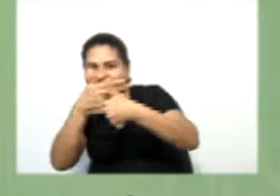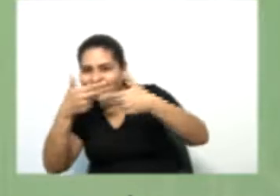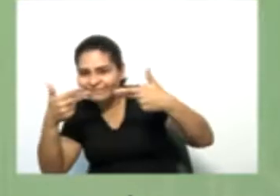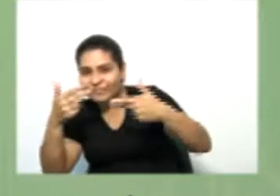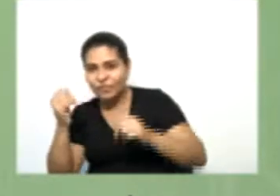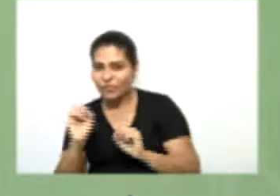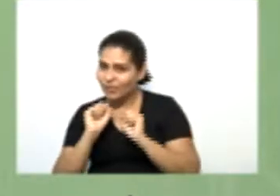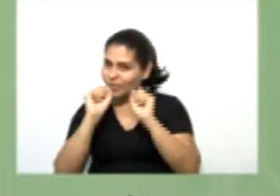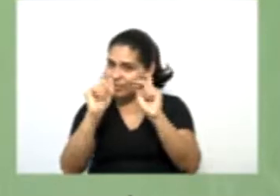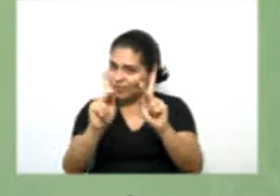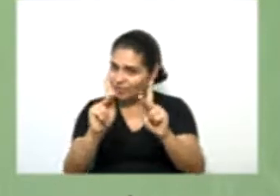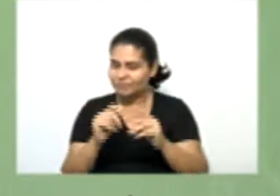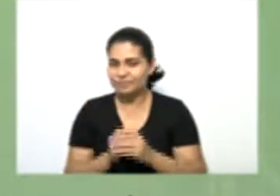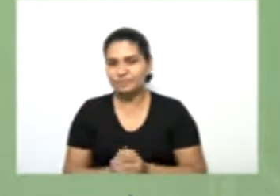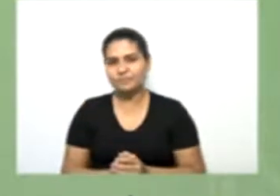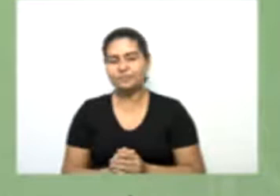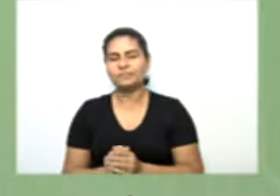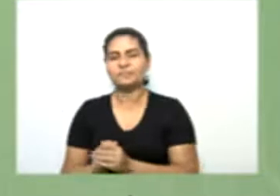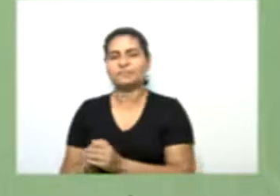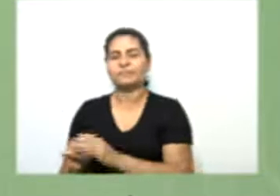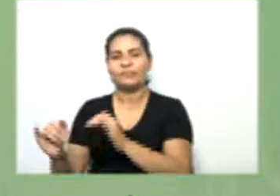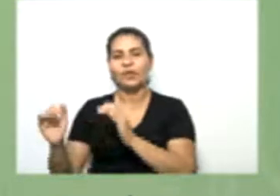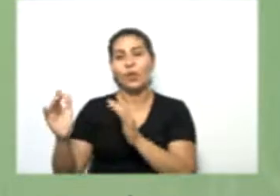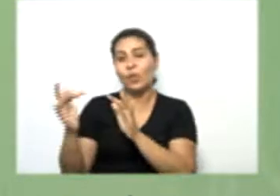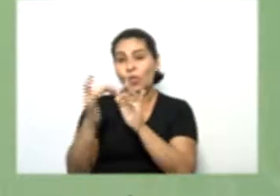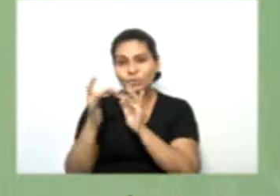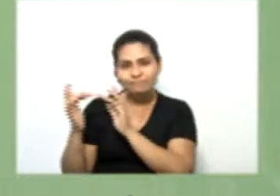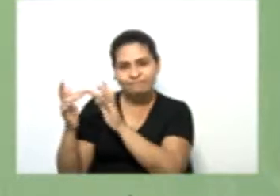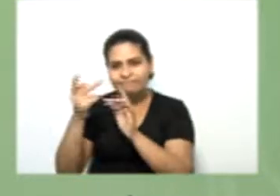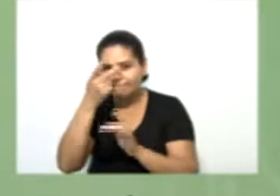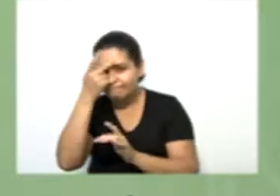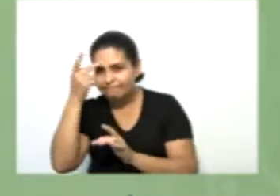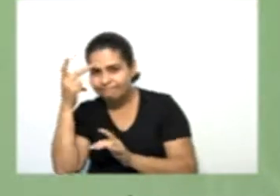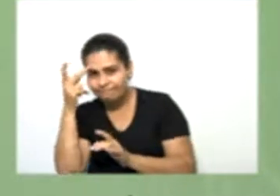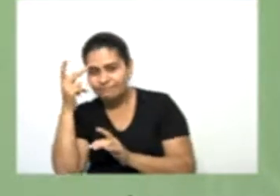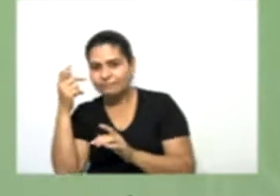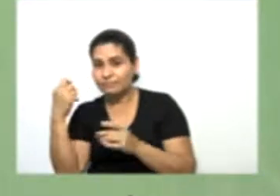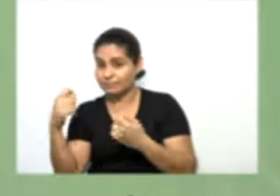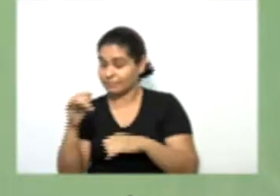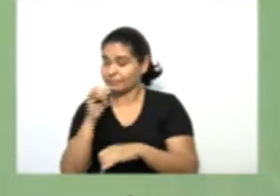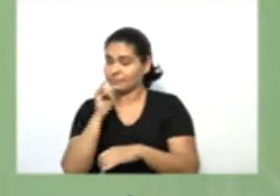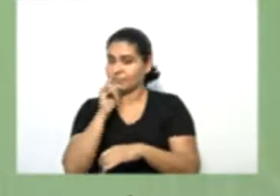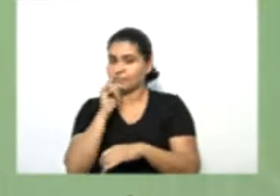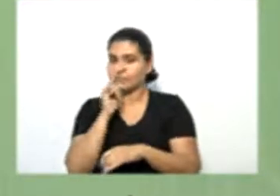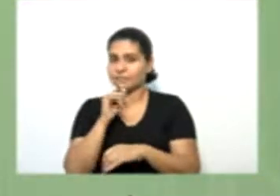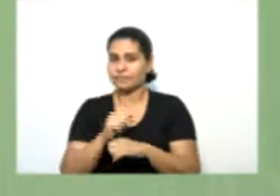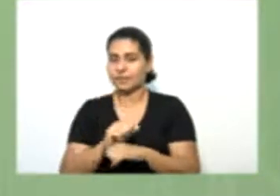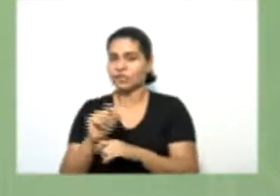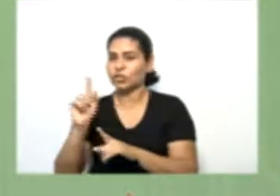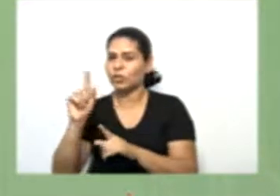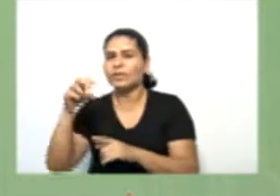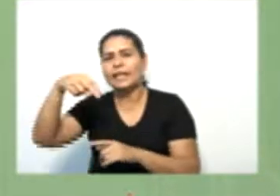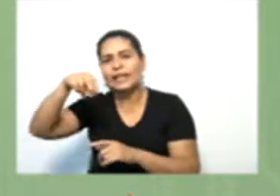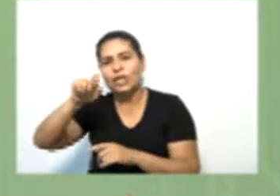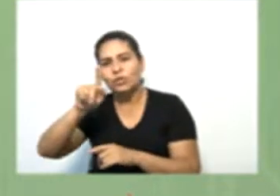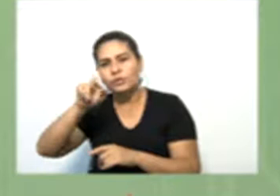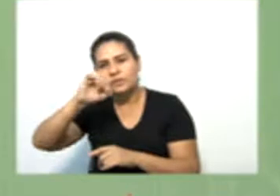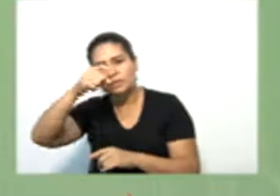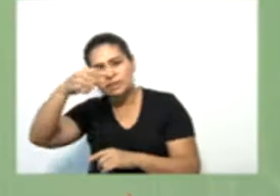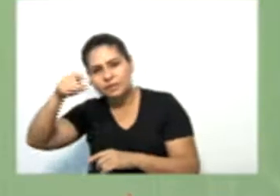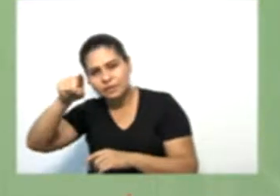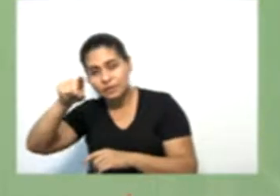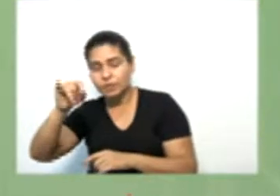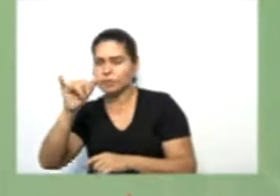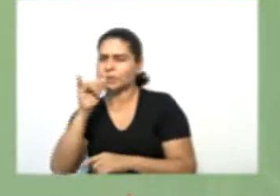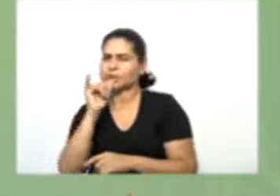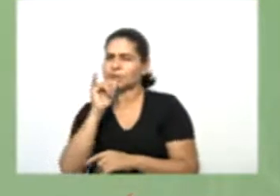negociações, ok? Olha, as relações interpessoais na negociação, no